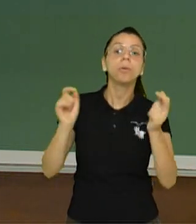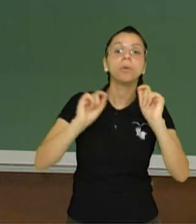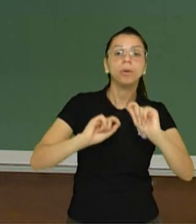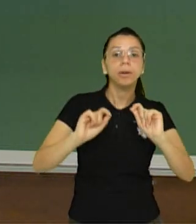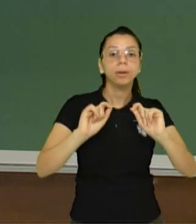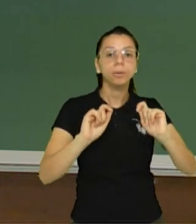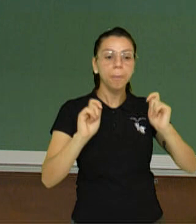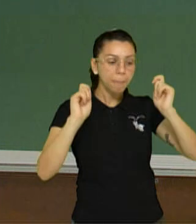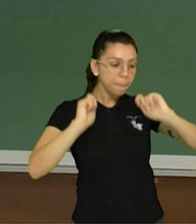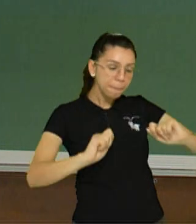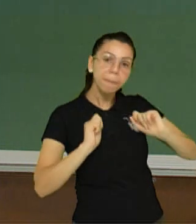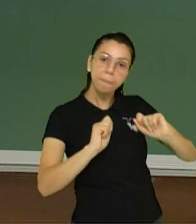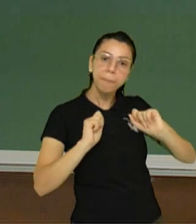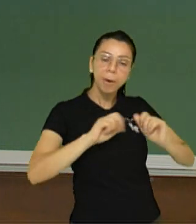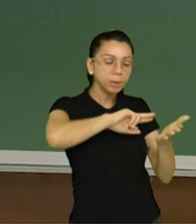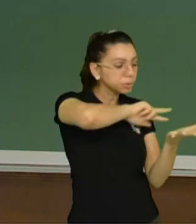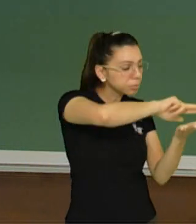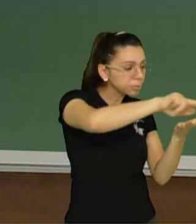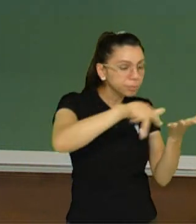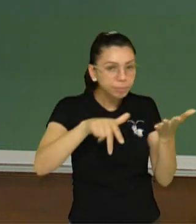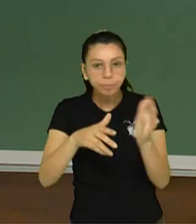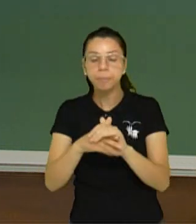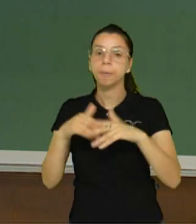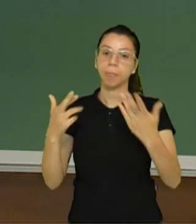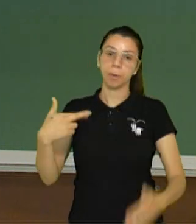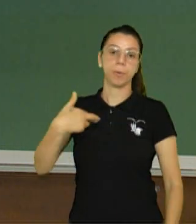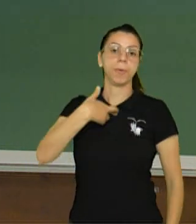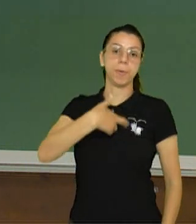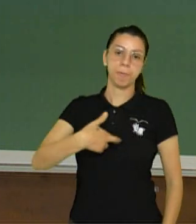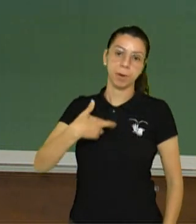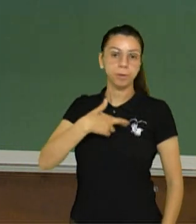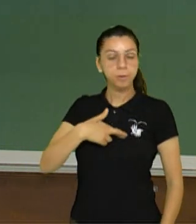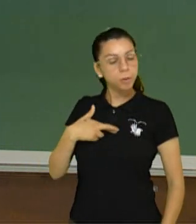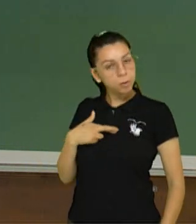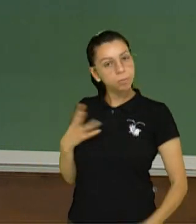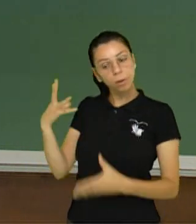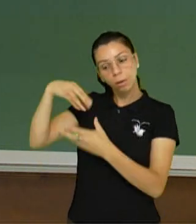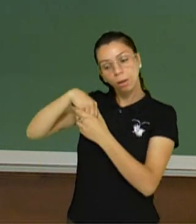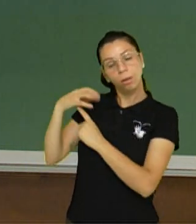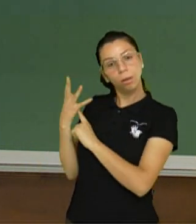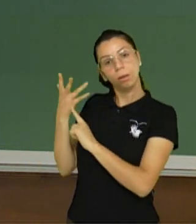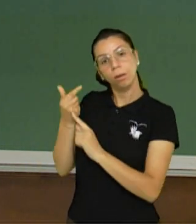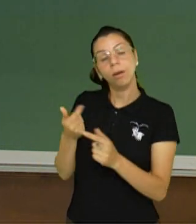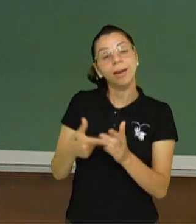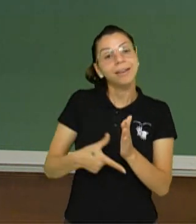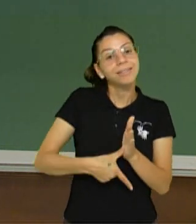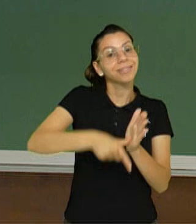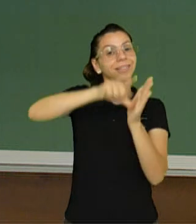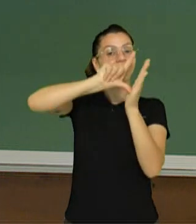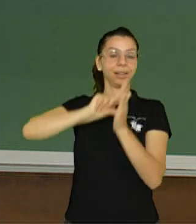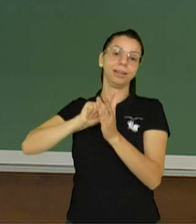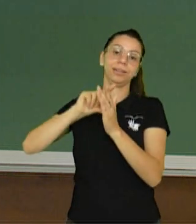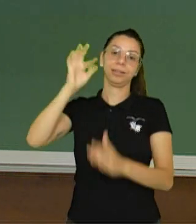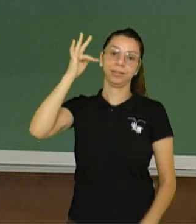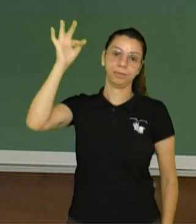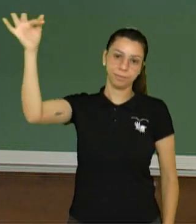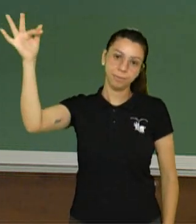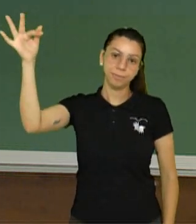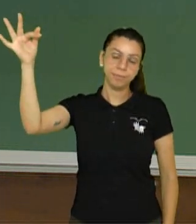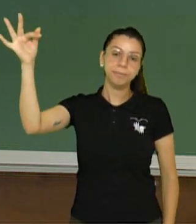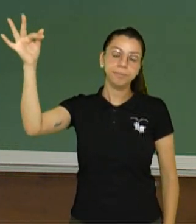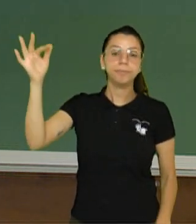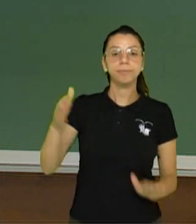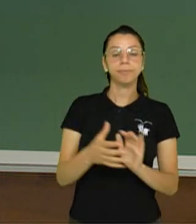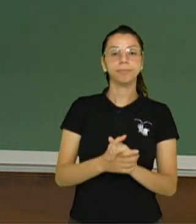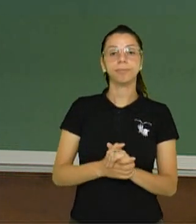angustiante. E o romantismo já estava trazendo isso na arte, antes da filosofia. Vejam só, antes da filosofia